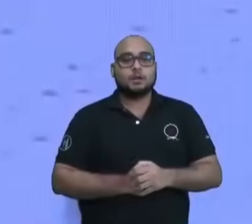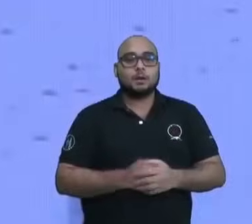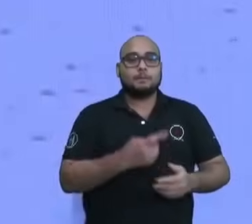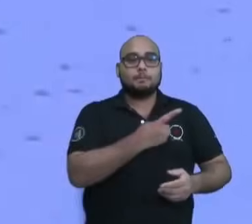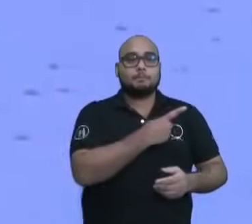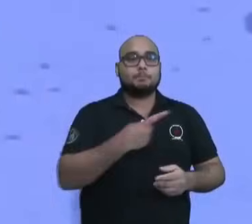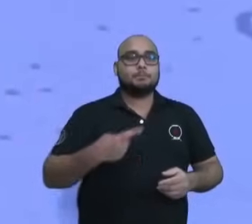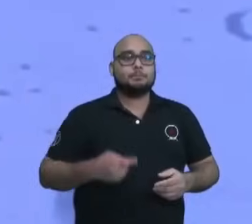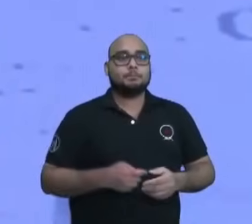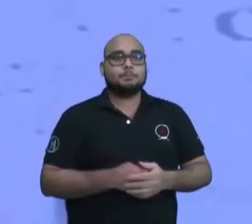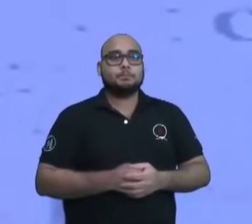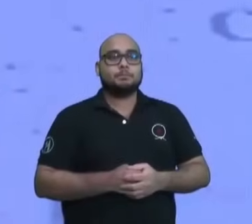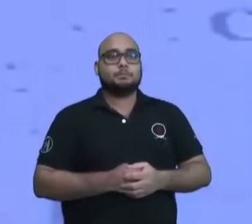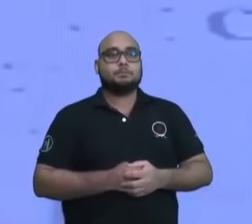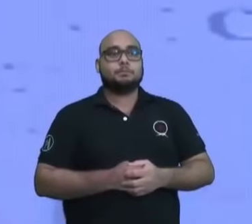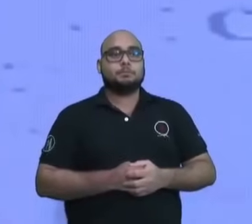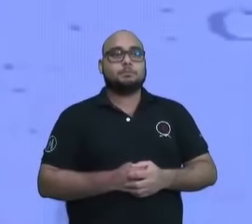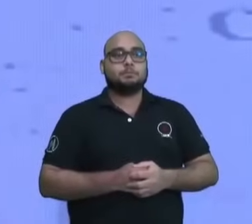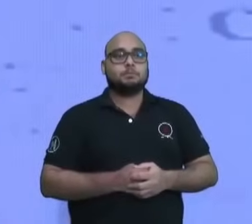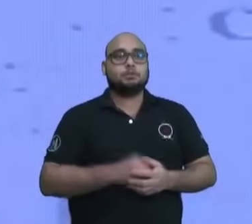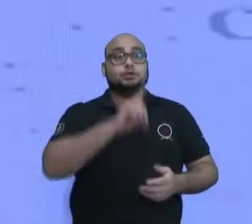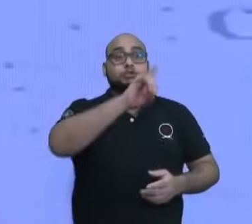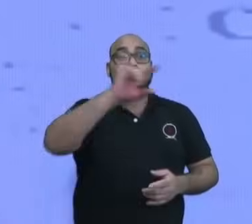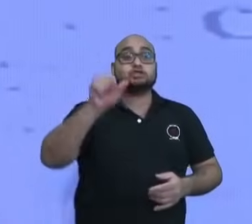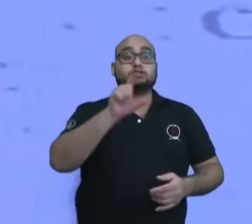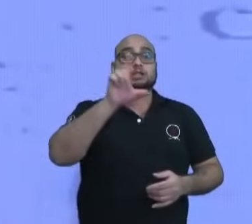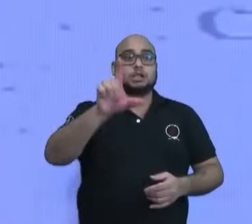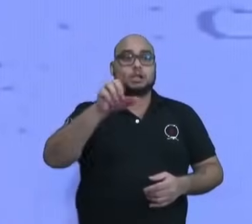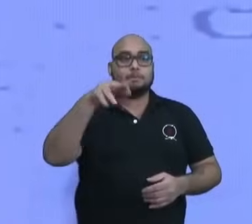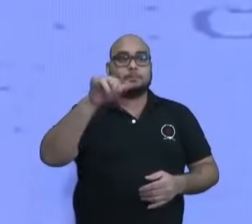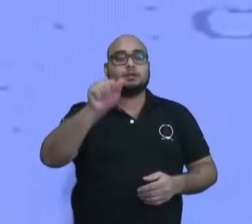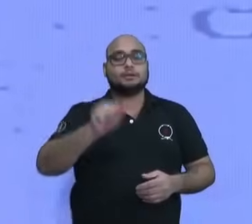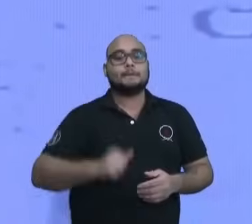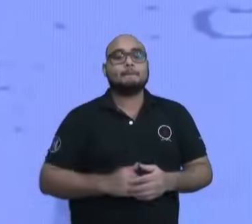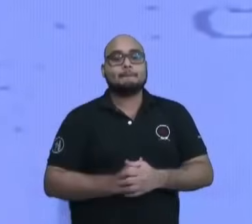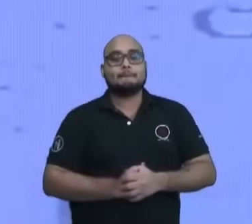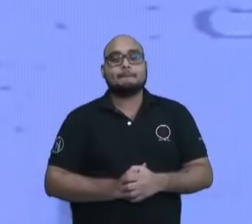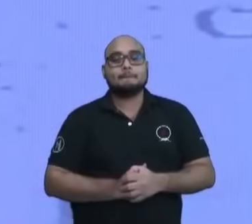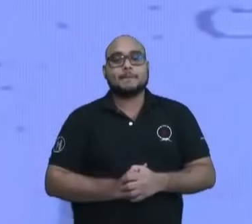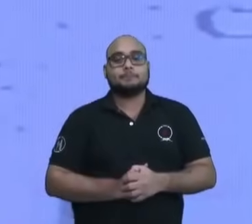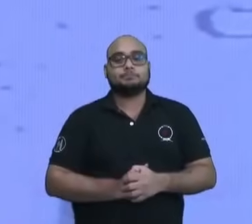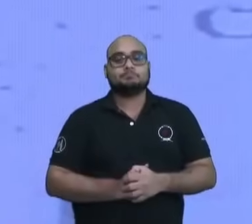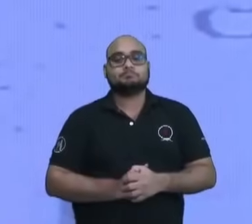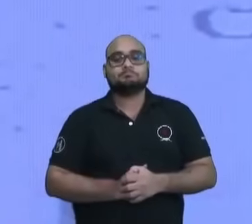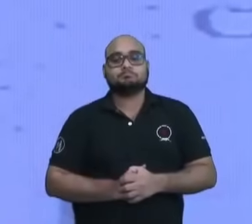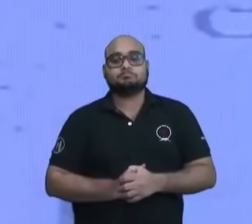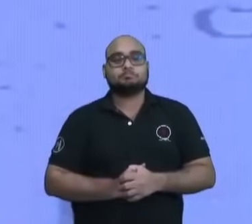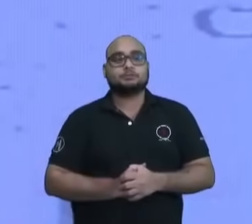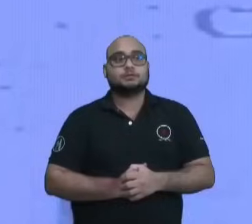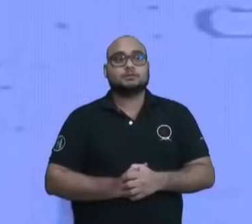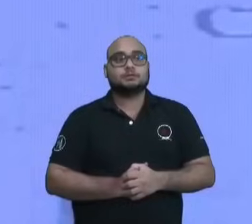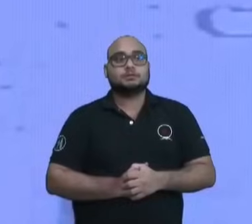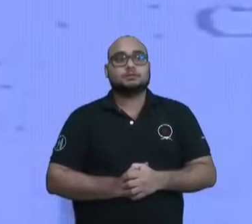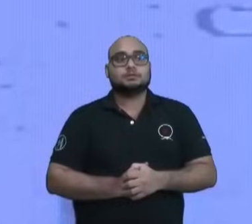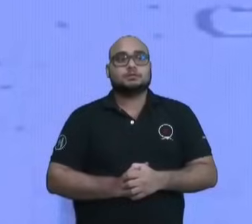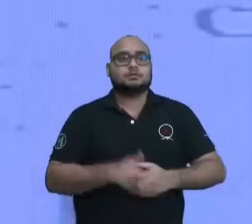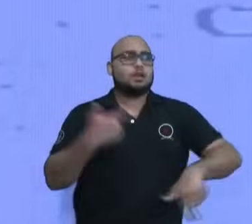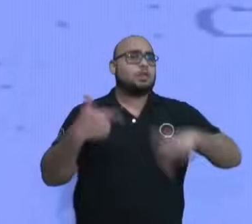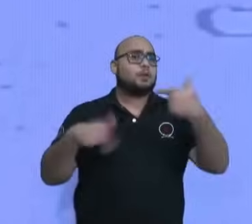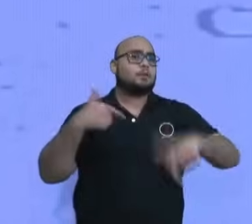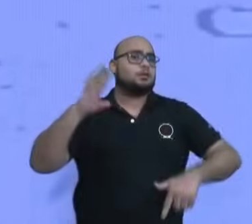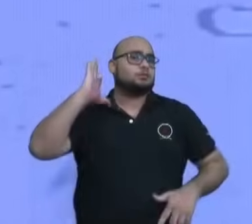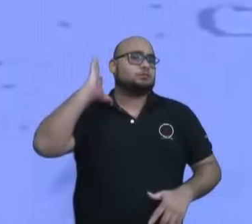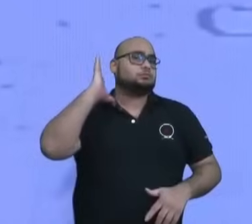é um pastor mas tá aqui debaixo da Minha autoridade faz um belo trabalho